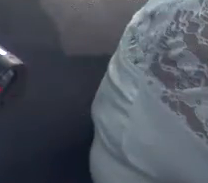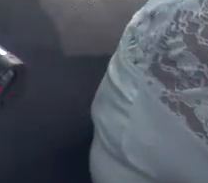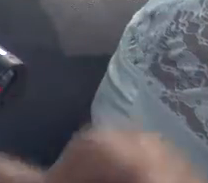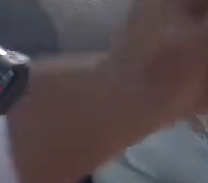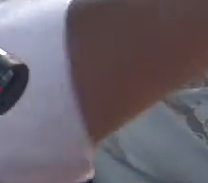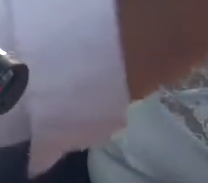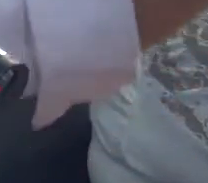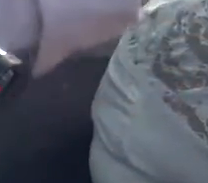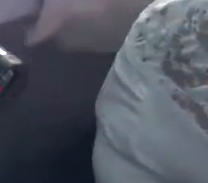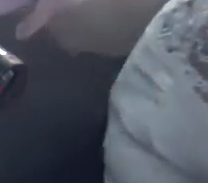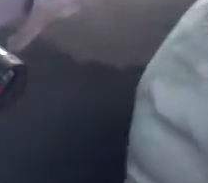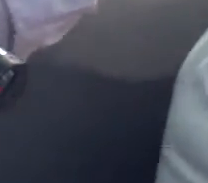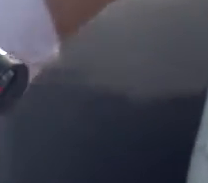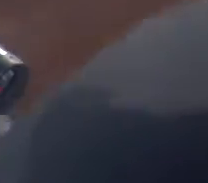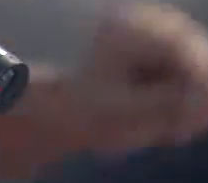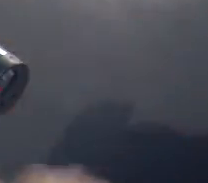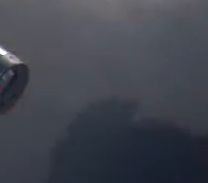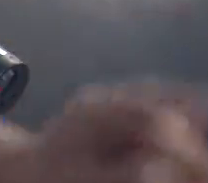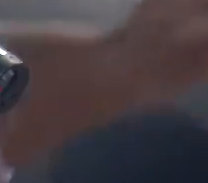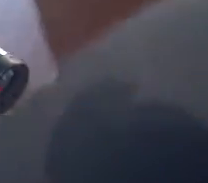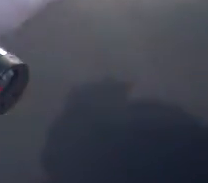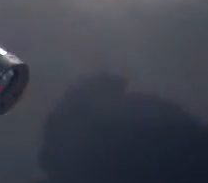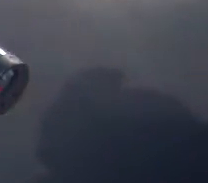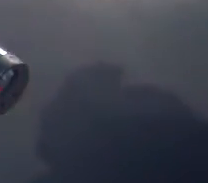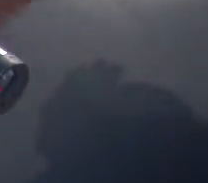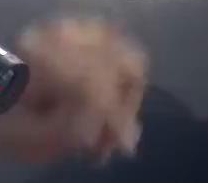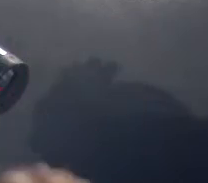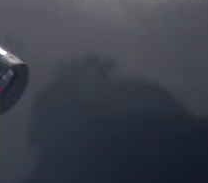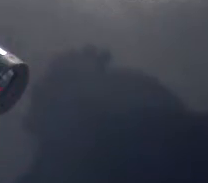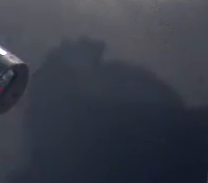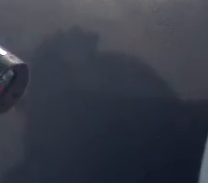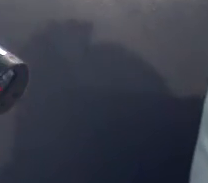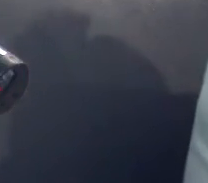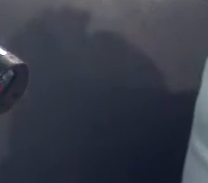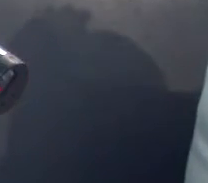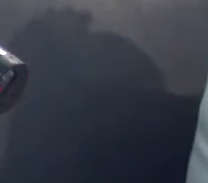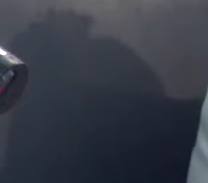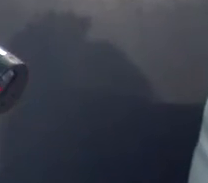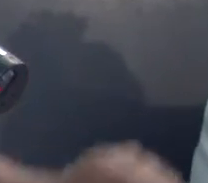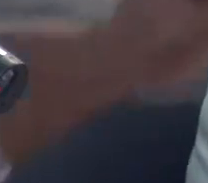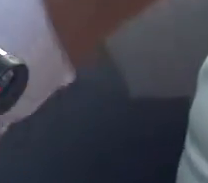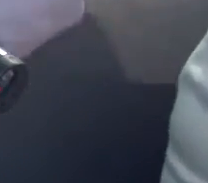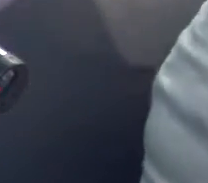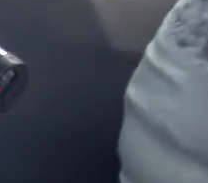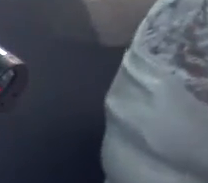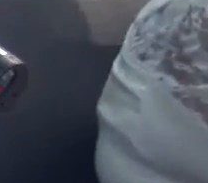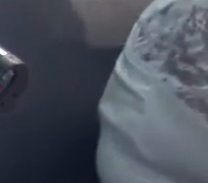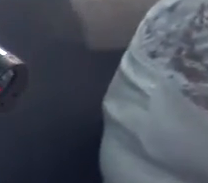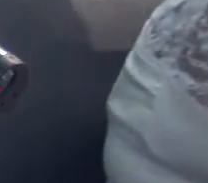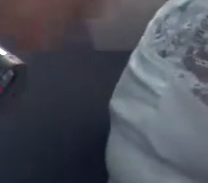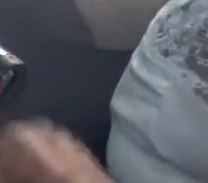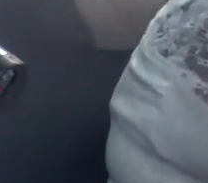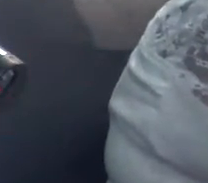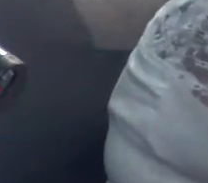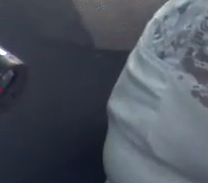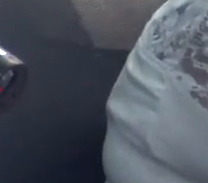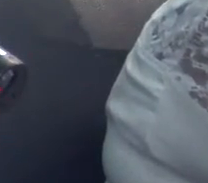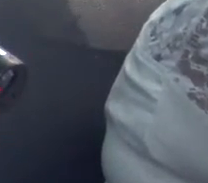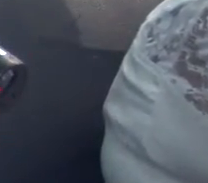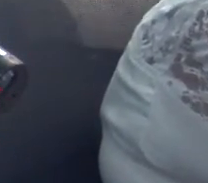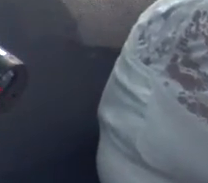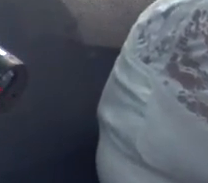emprego. Quando você vai procurar um emprego para pessoa com deficiência, está lá 5% das vagas para pessoa com deficiência. Mas quando você chega lá, só tem vaga para